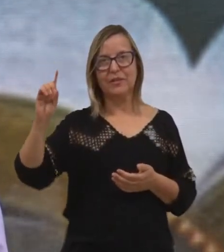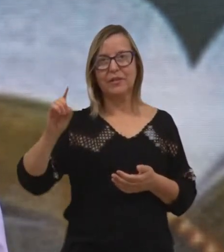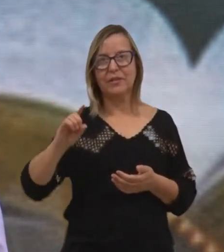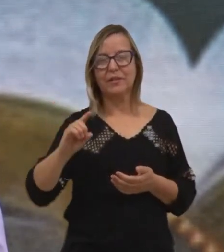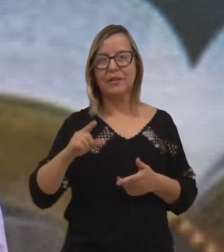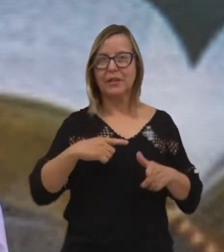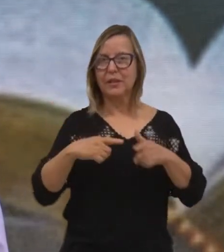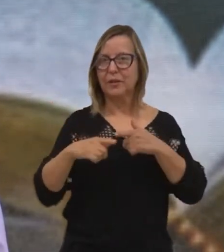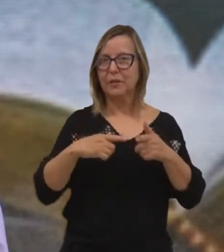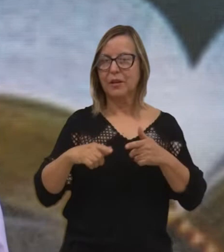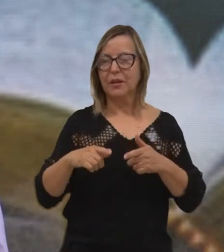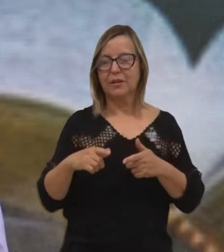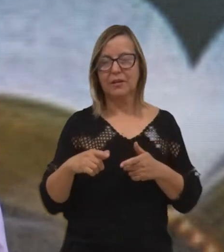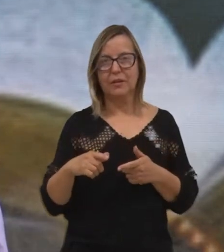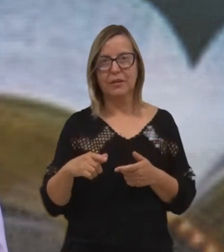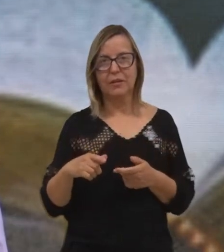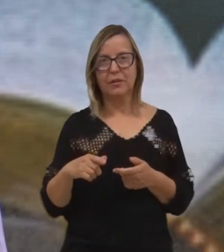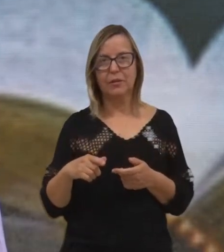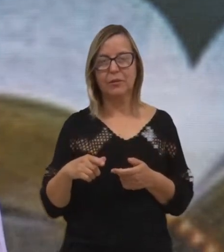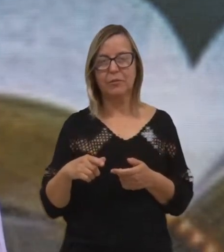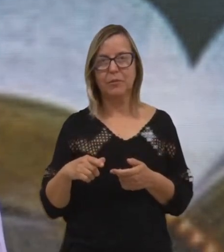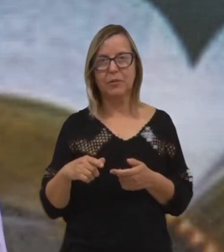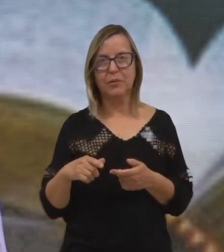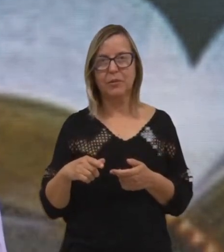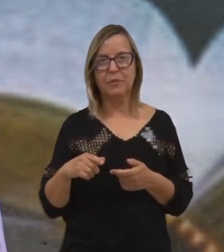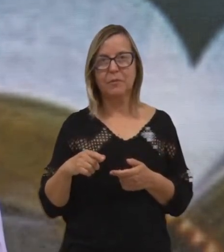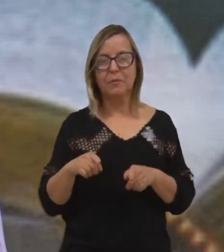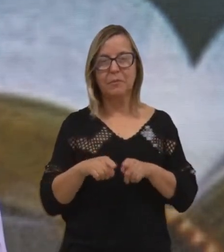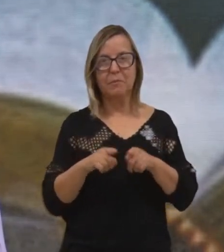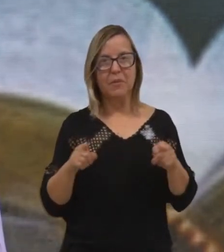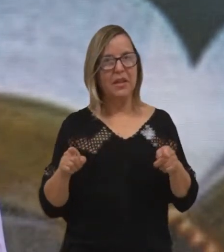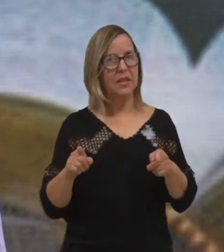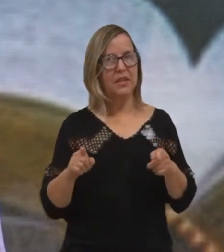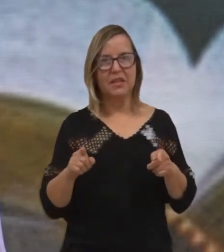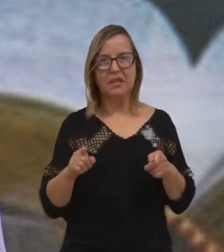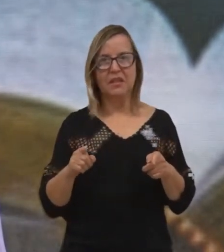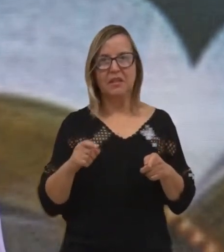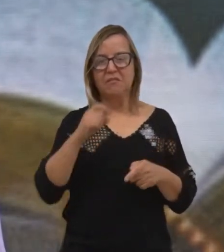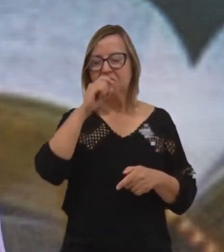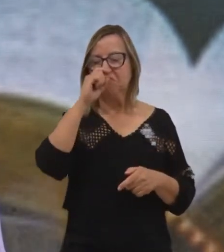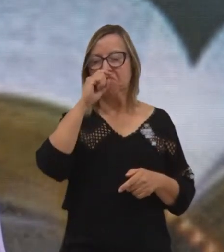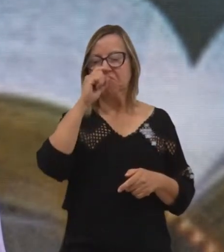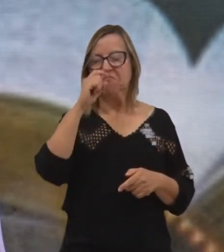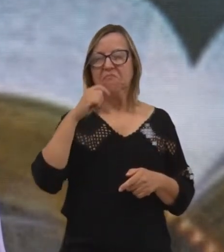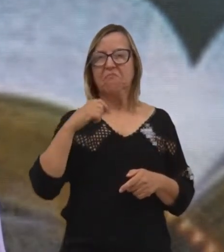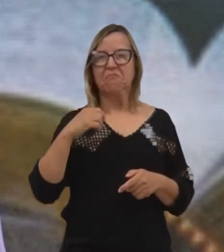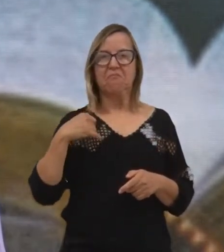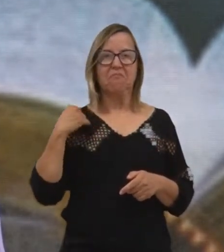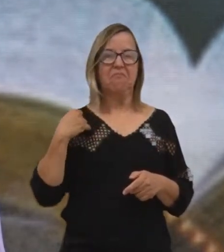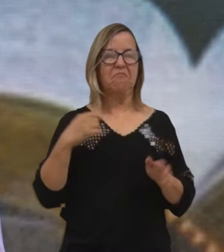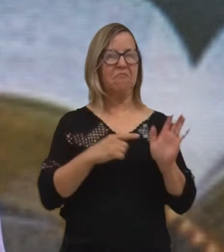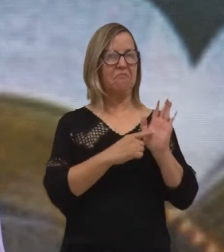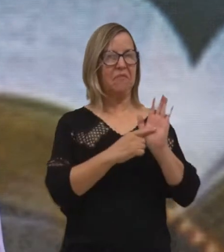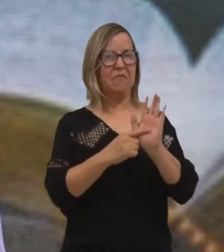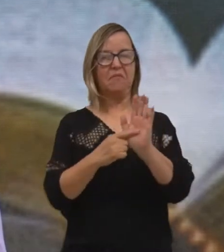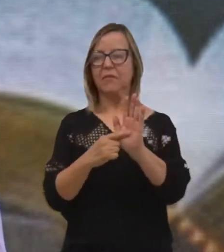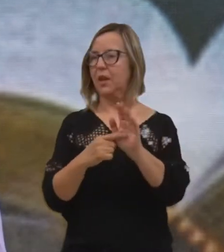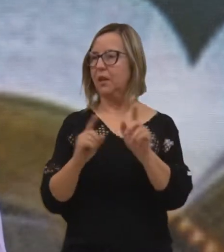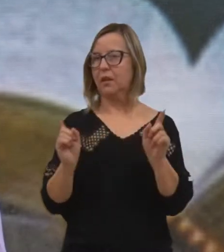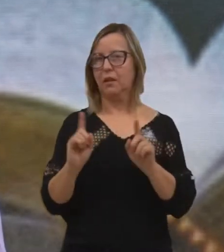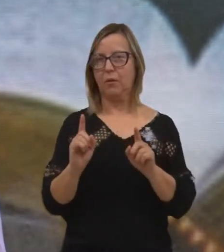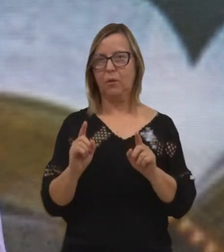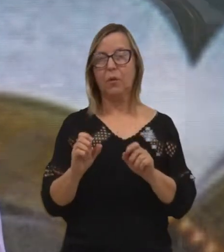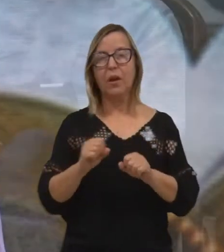não temos do que nos gloriar daquilo que nós estamos fazendo, uma glória pessoal, mas a glória é devida ao Senhor.